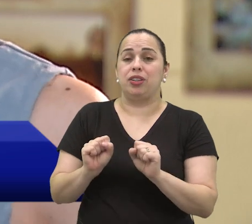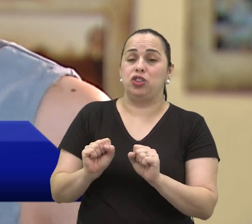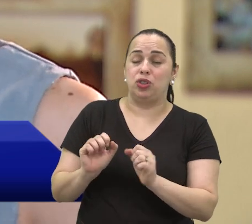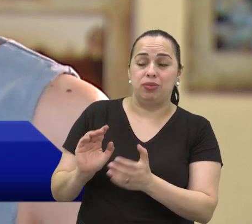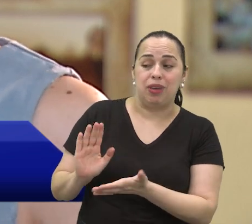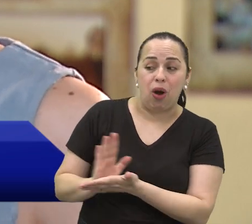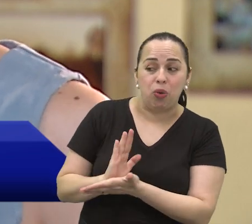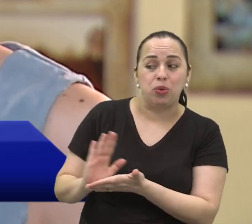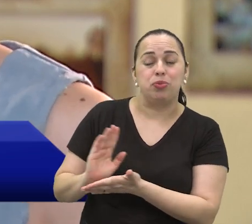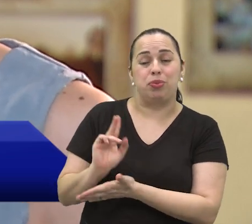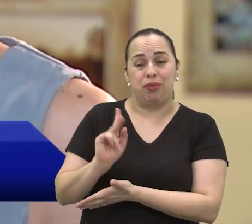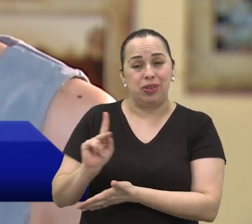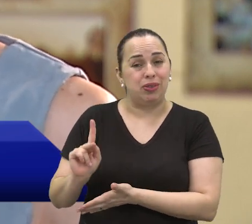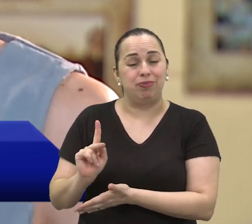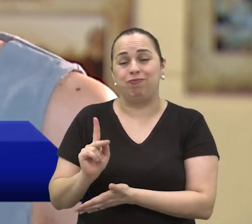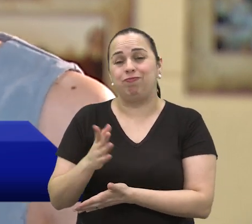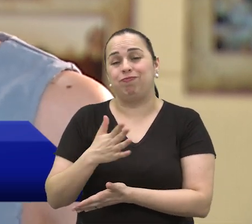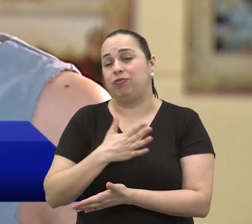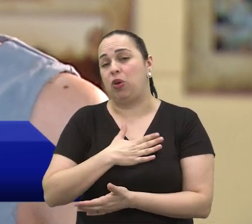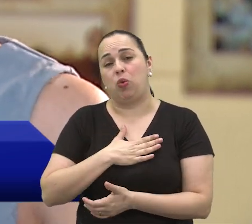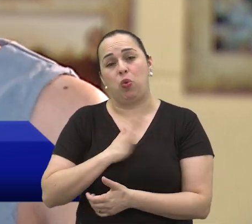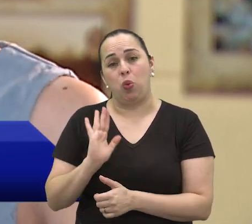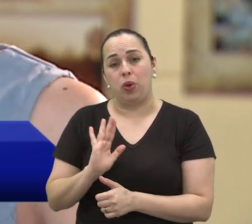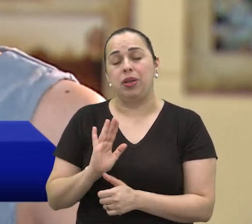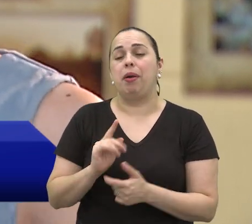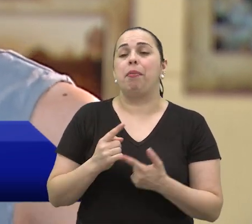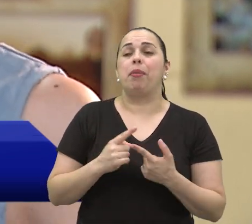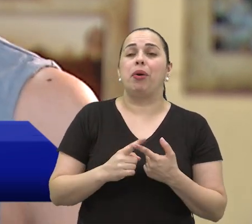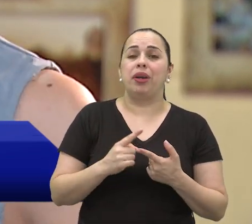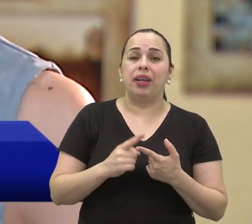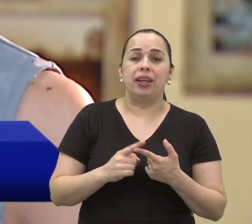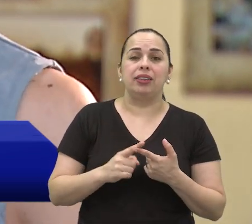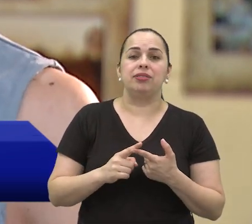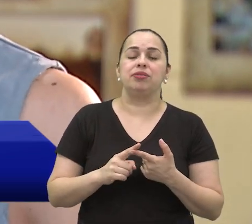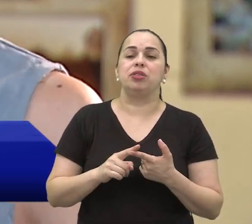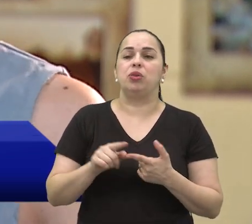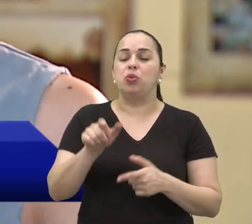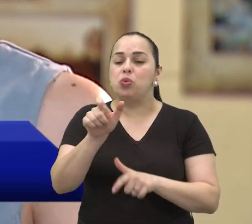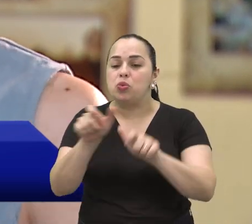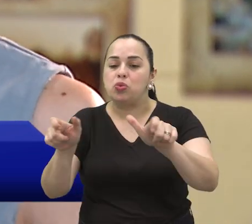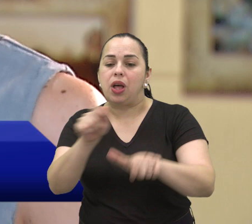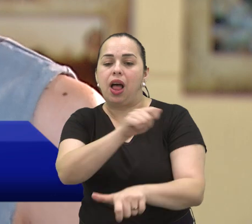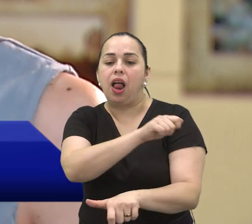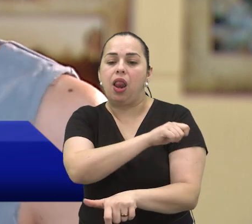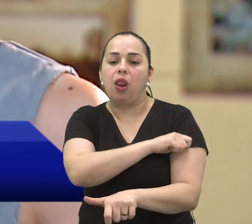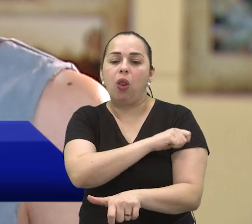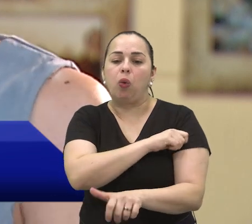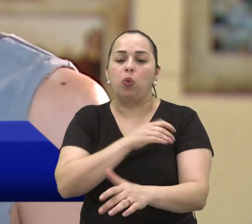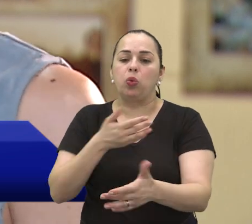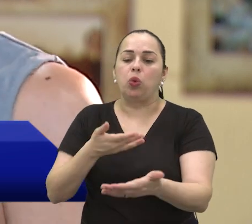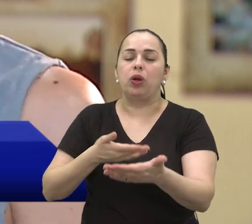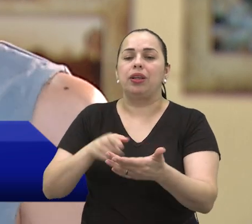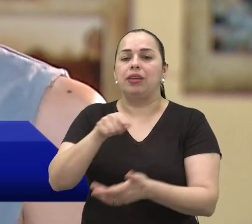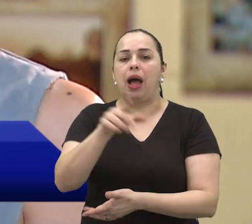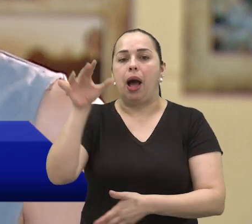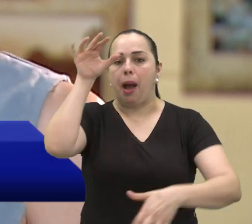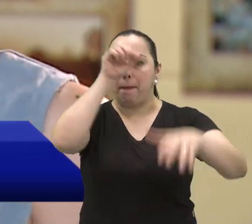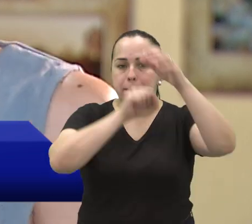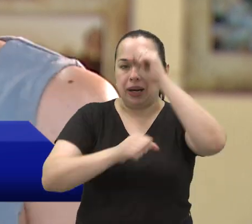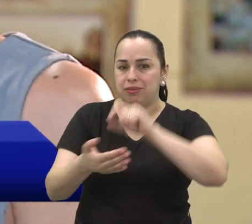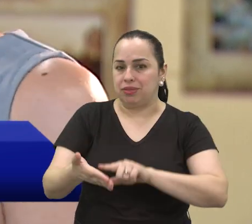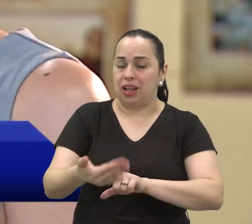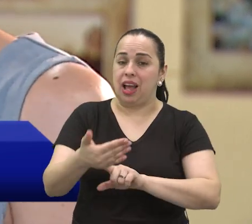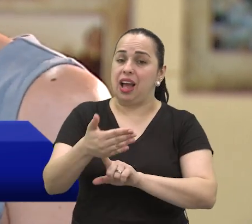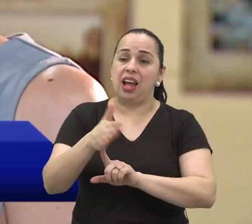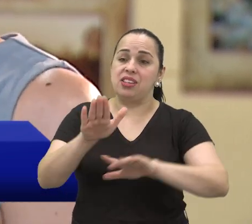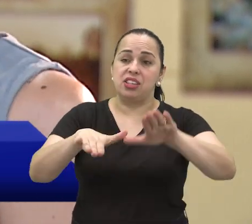pode deixar alguns professores desconfortáveis. Às vezes, a forma que até os próprios alunos eles se relacionam com a tecnologia não